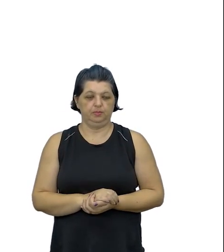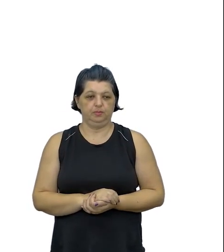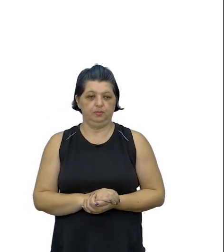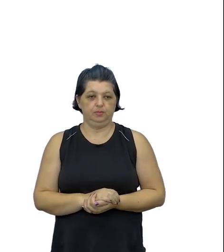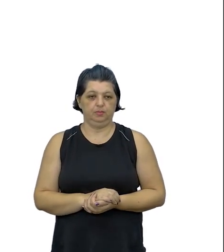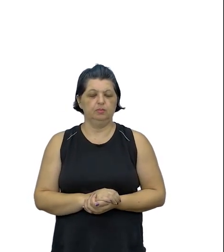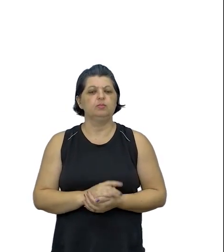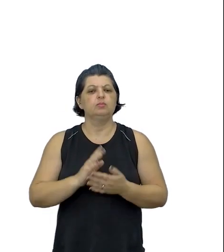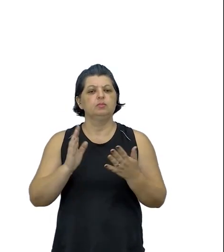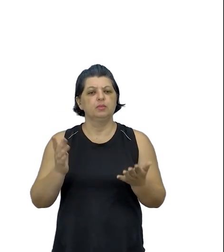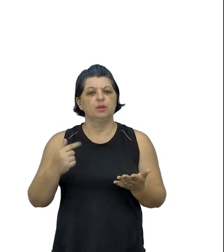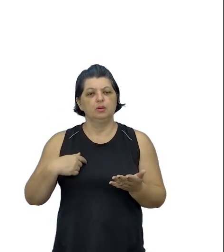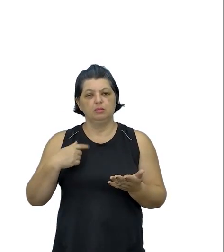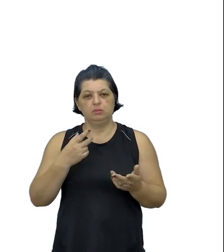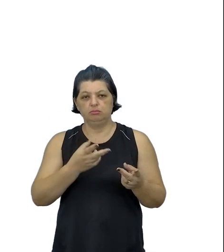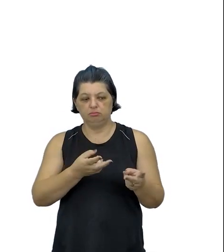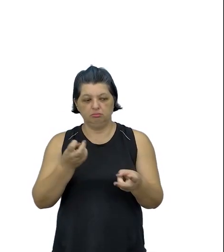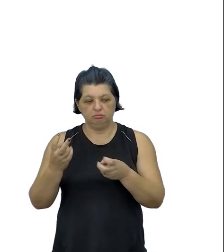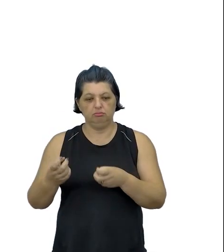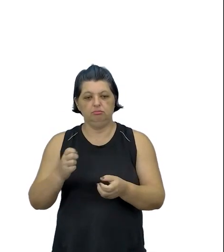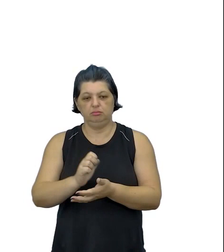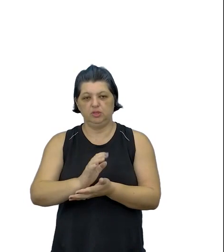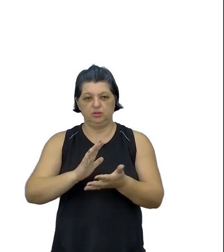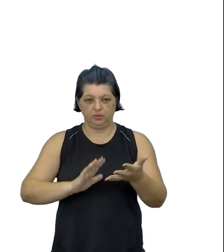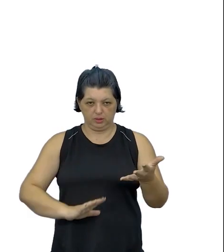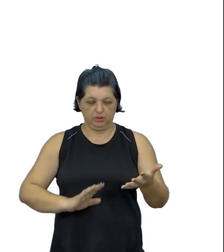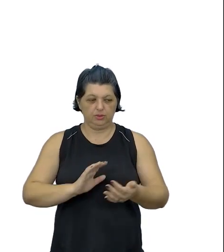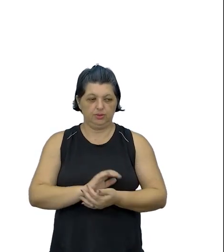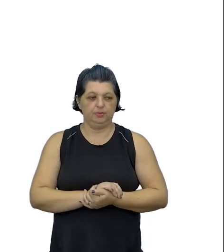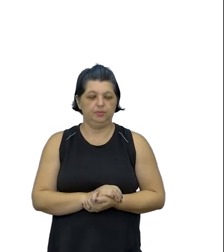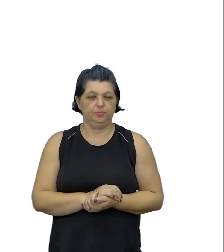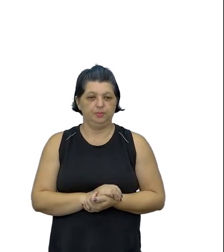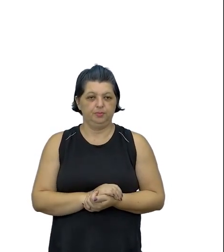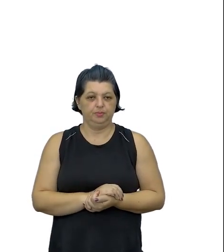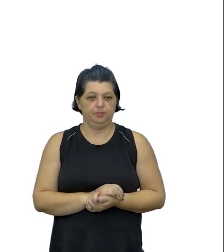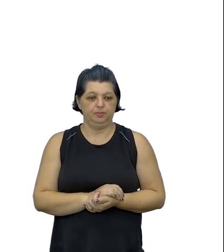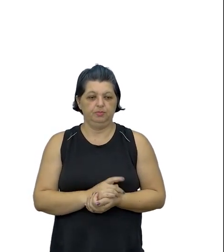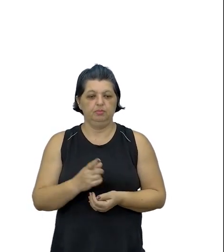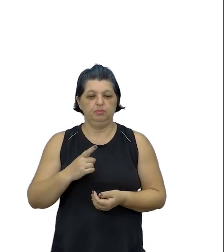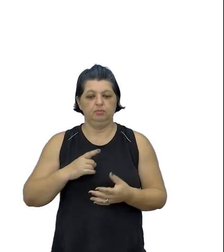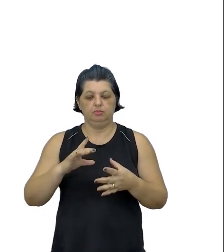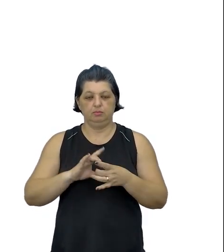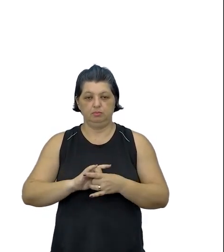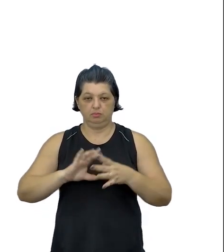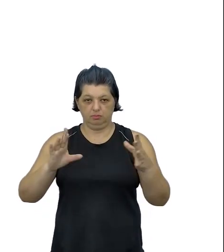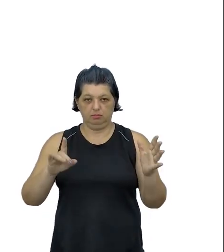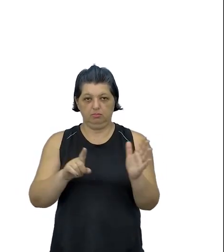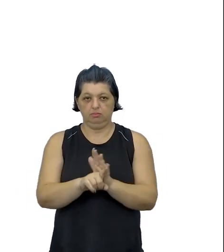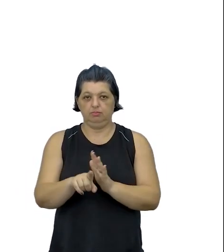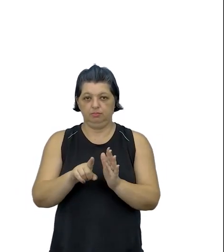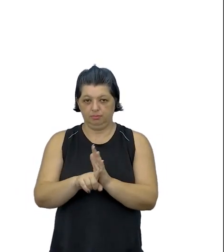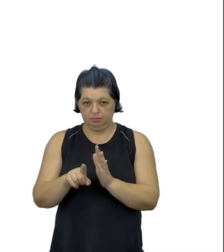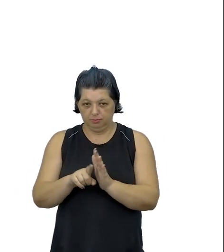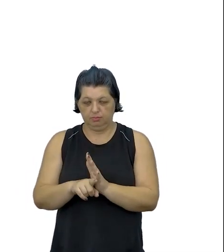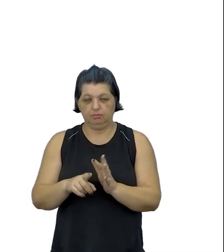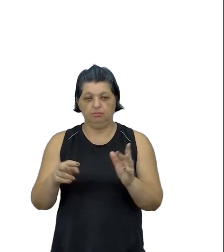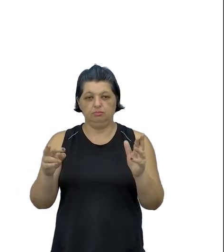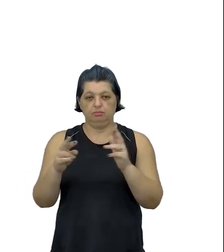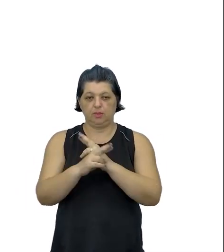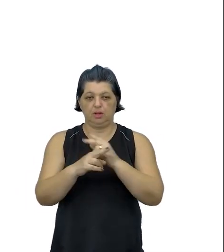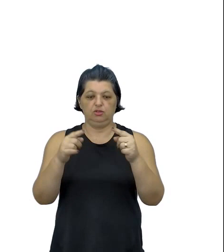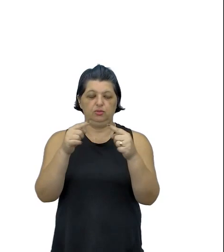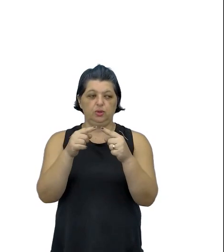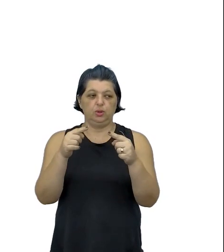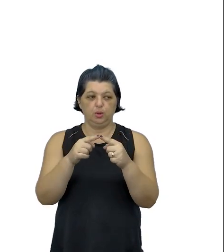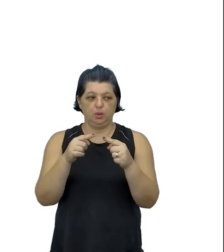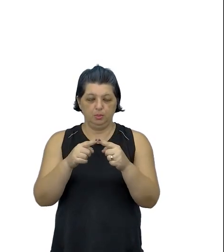Então, conhecendo a atividade. Aqui são disponibilizadas questões relativas ao texto que